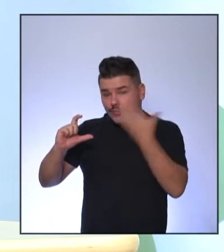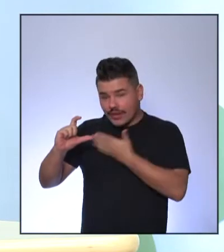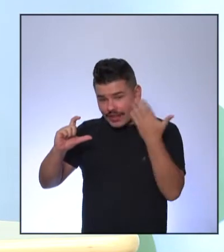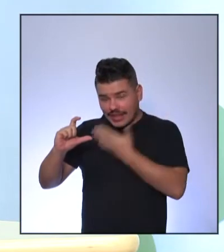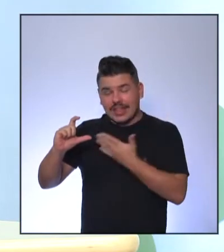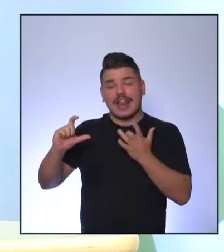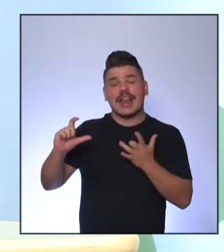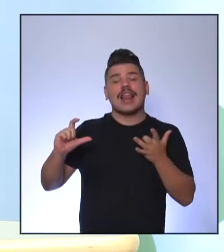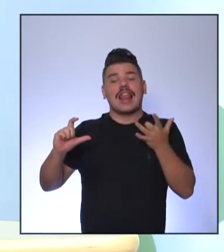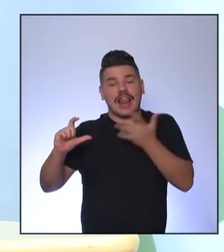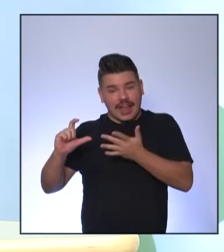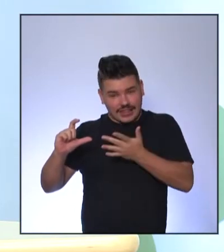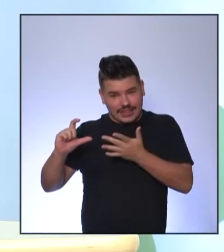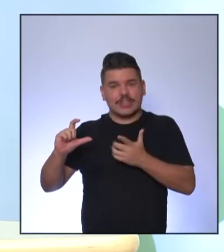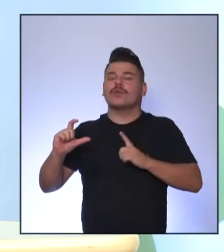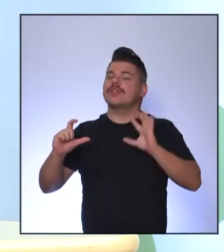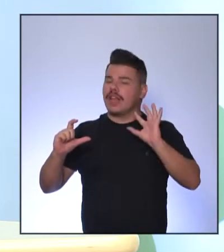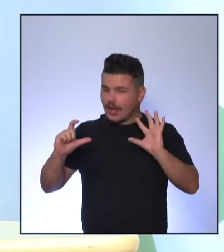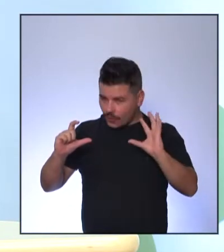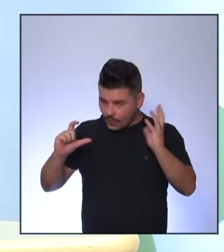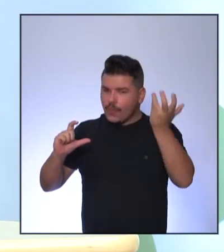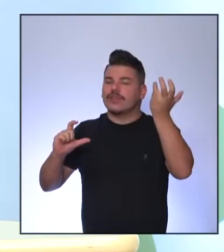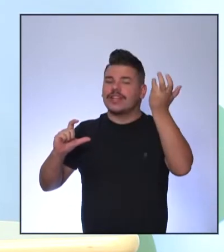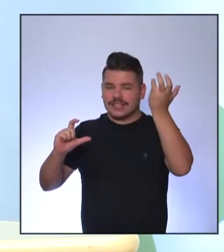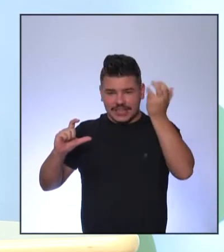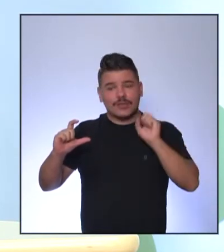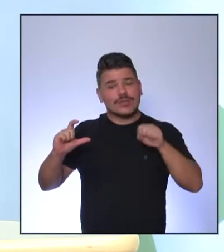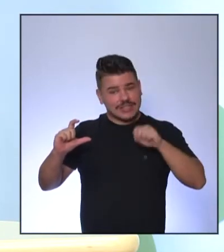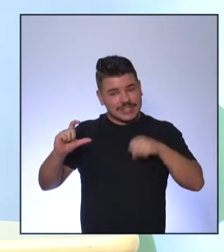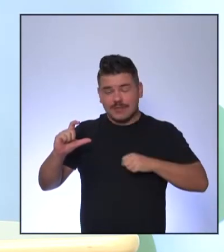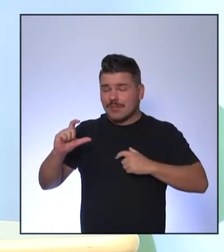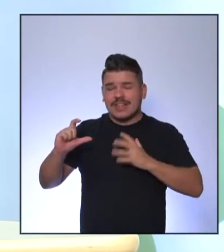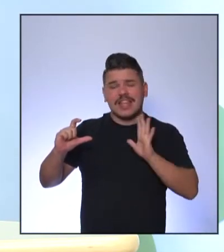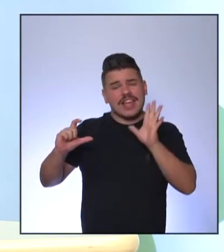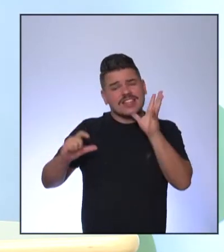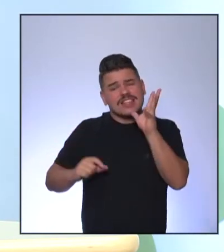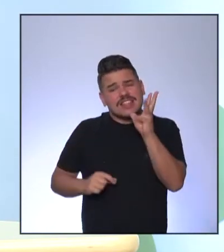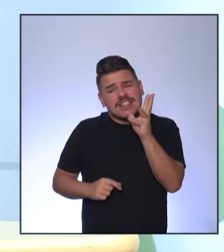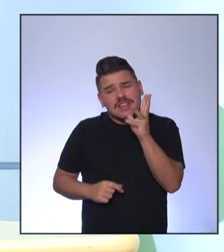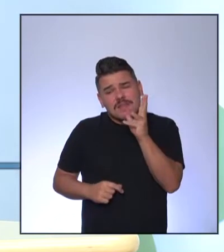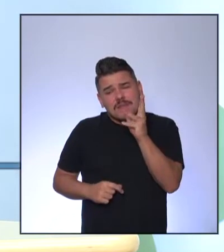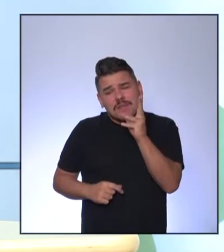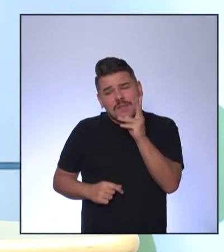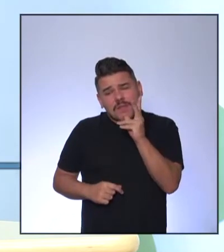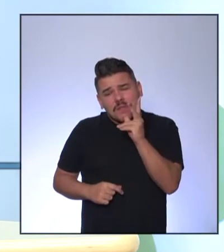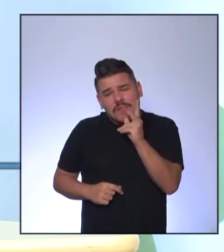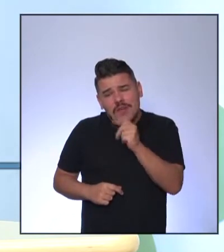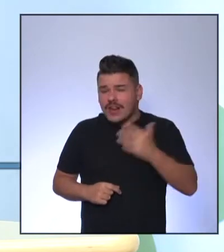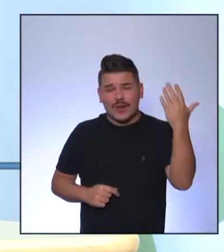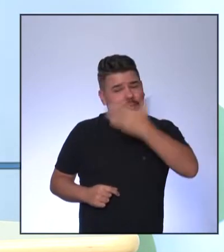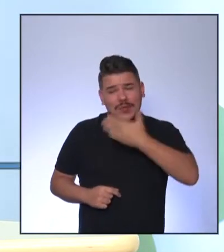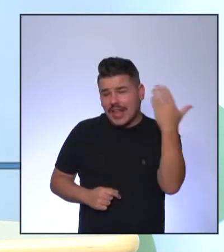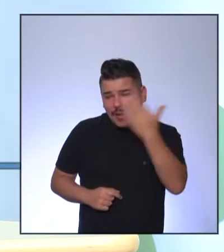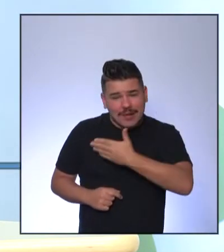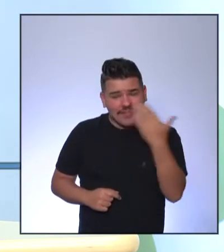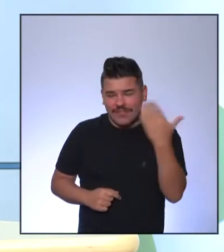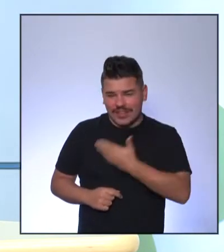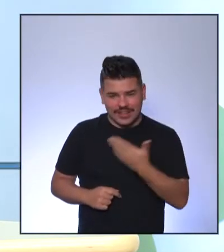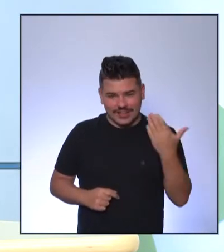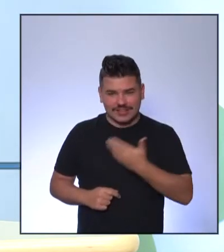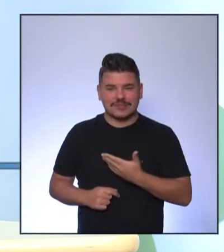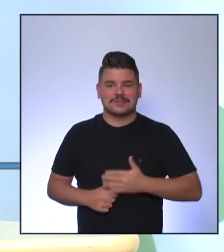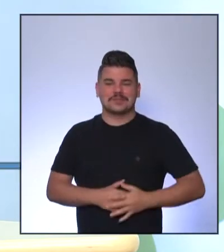está acontecendo a reação. Essa reação está acontecendo, só que ela está acontecendo tão lentamente que a gente não consegue enxergar as